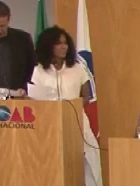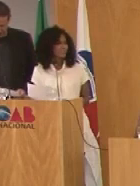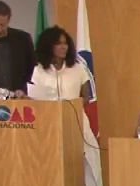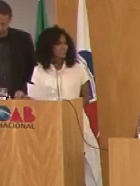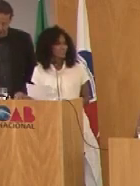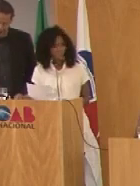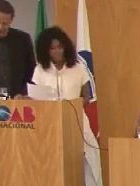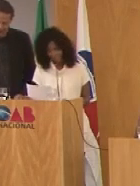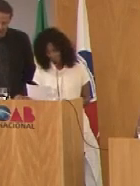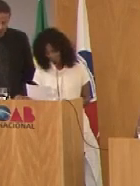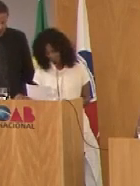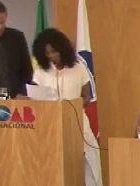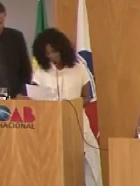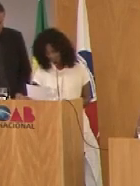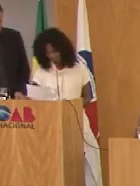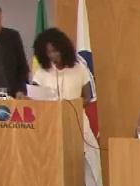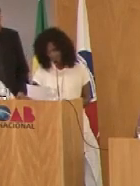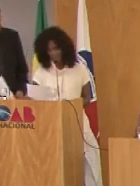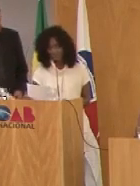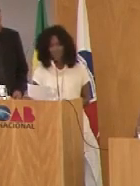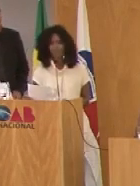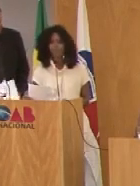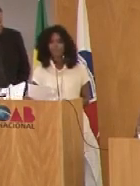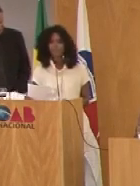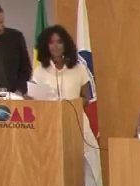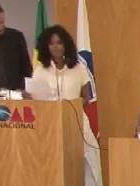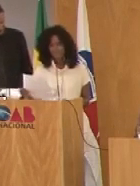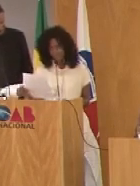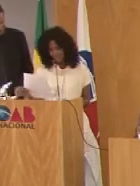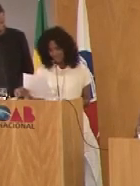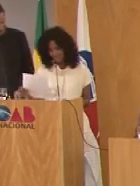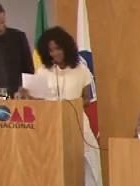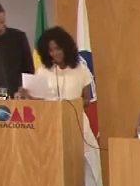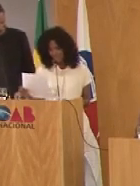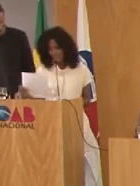Movimento Nacional de Direitos Humanos.